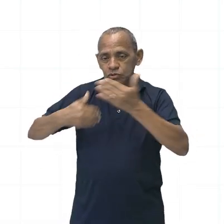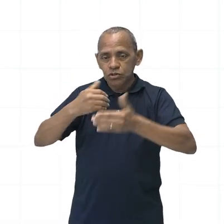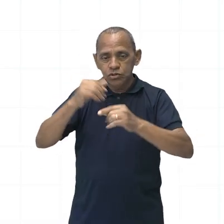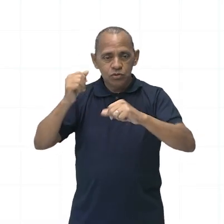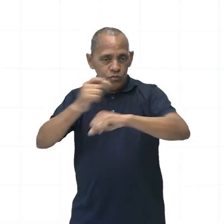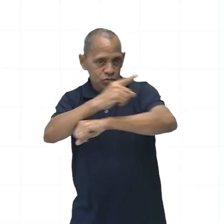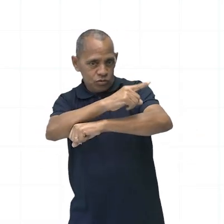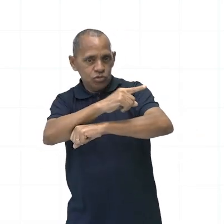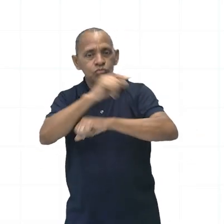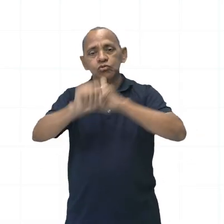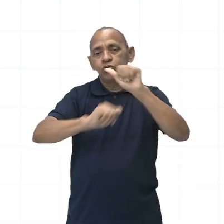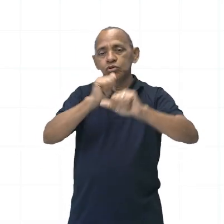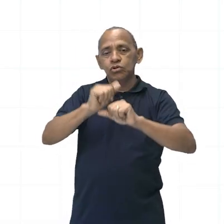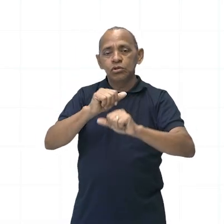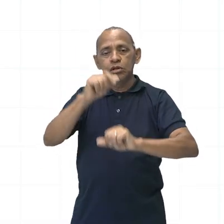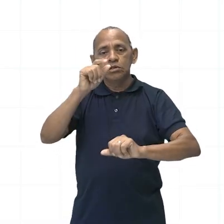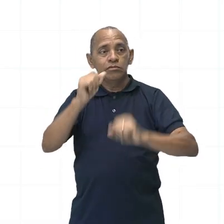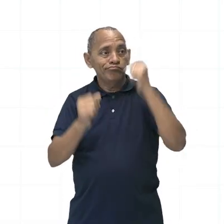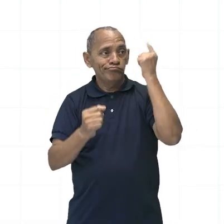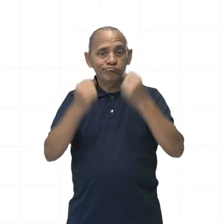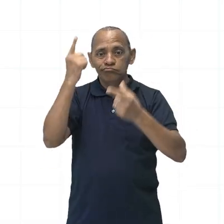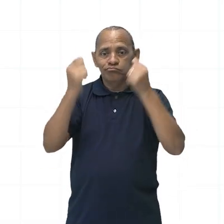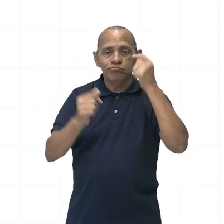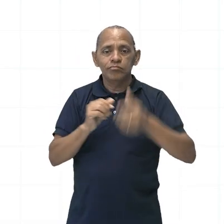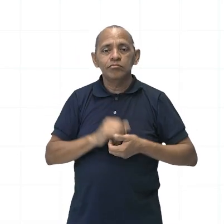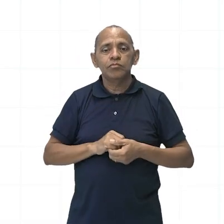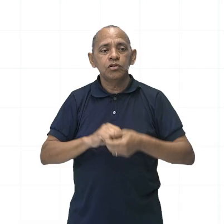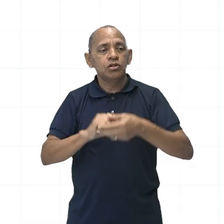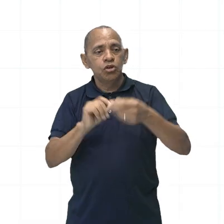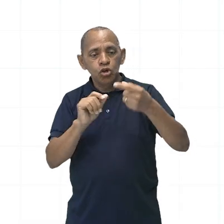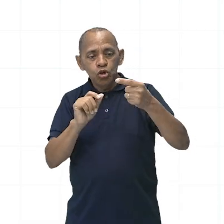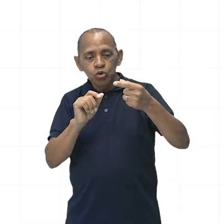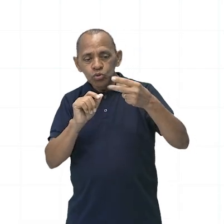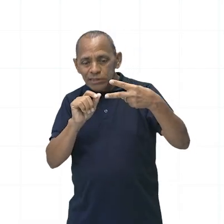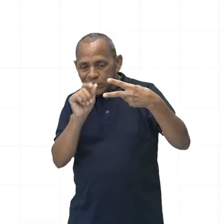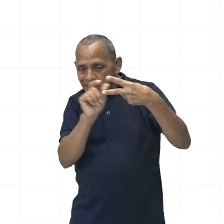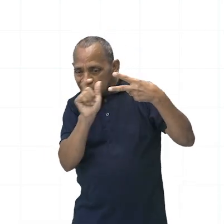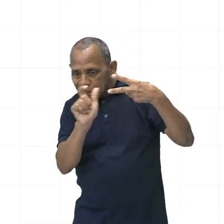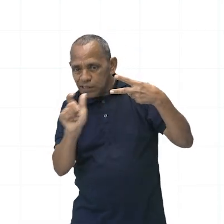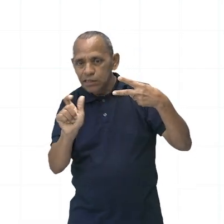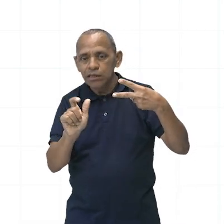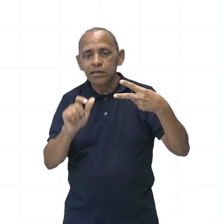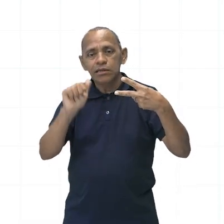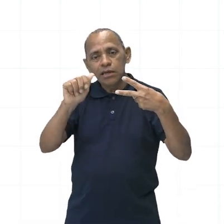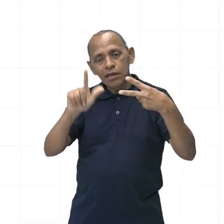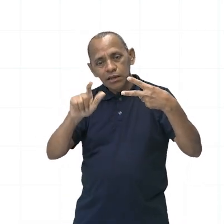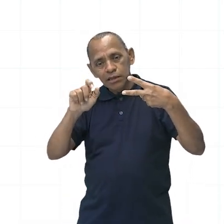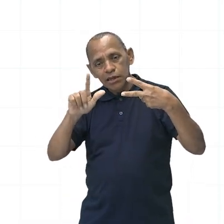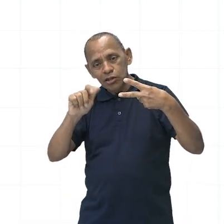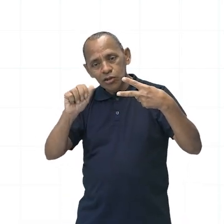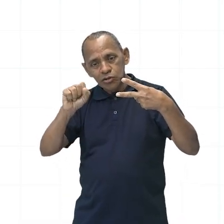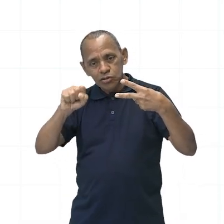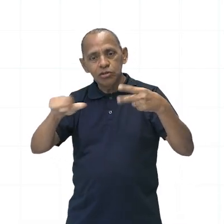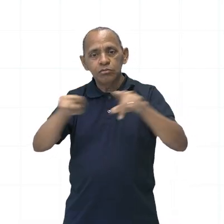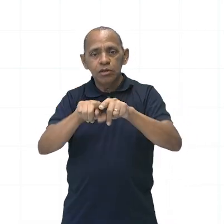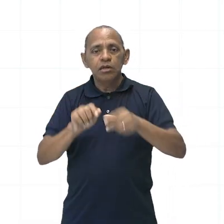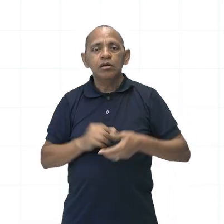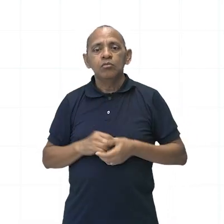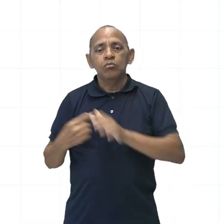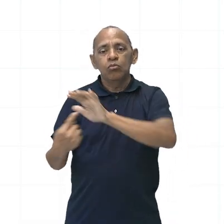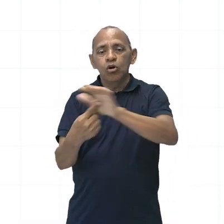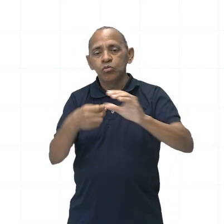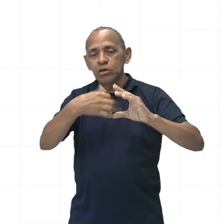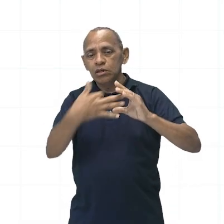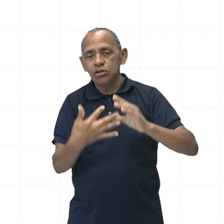mudanças aleatórias nas frequências dos alelos. O que são os alelos? São os genes que determinam uma característica, seja